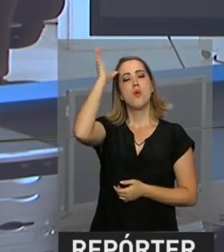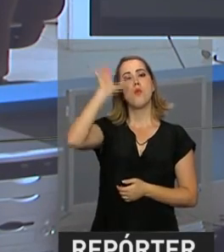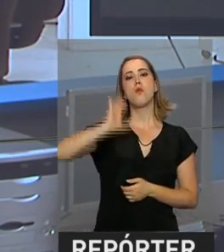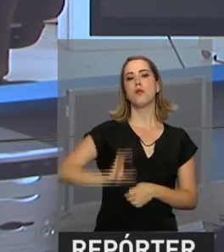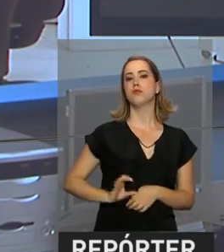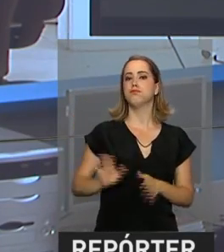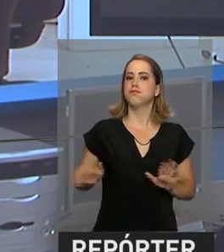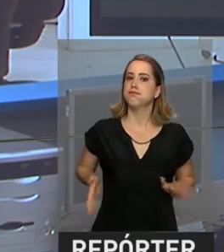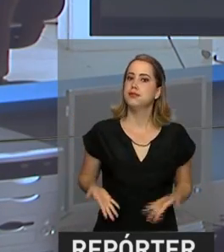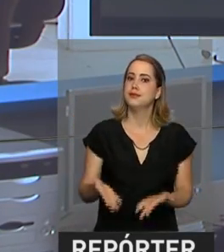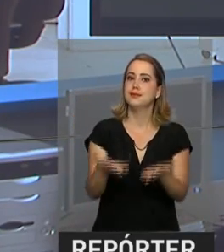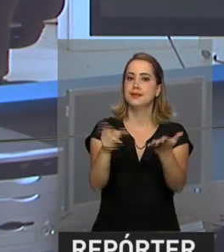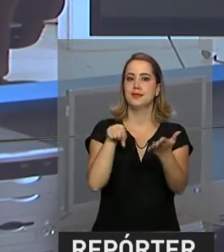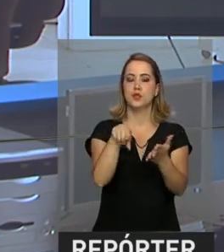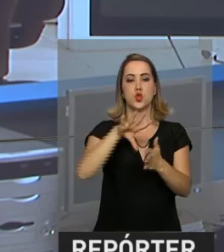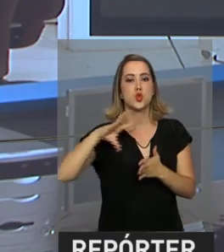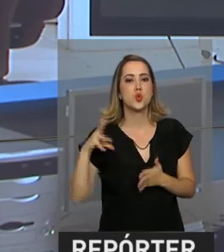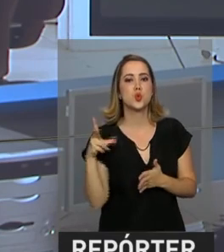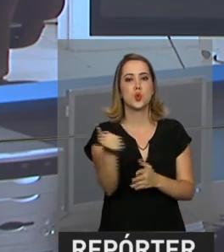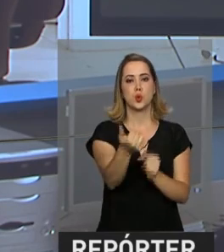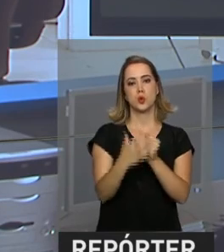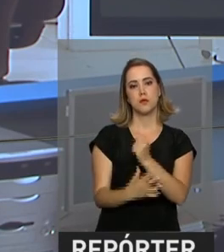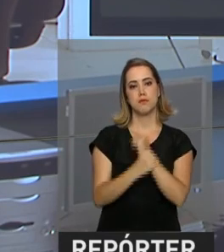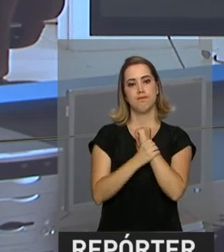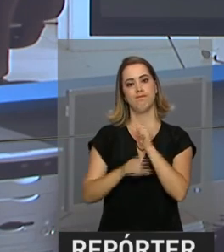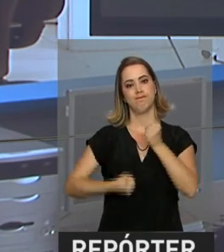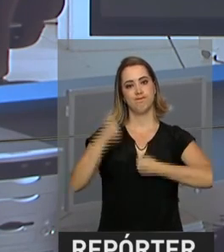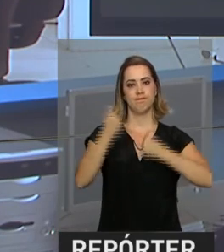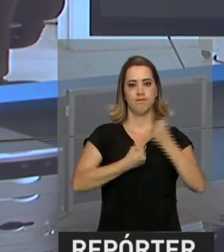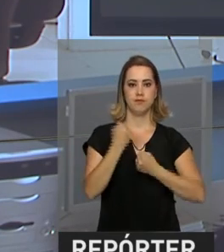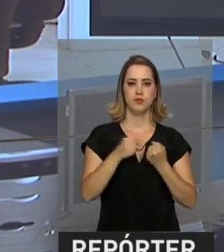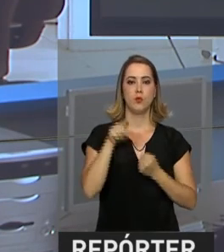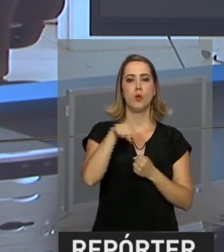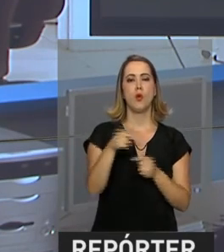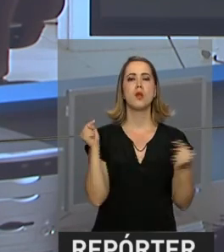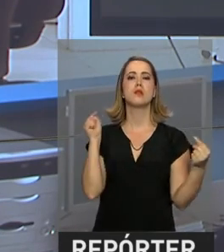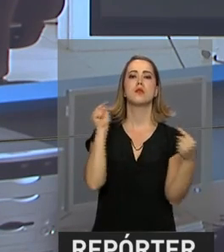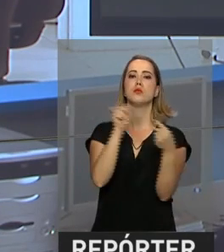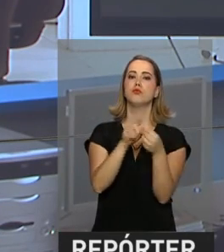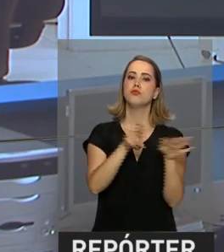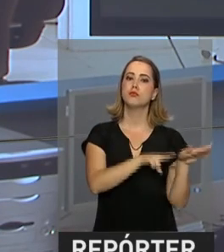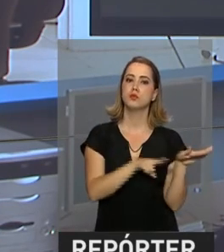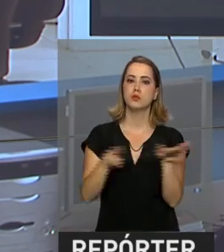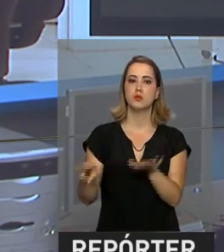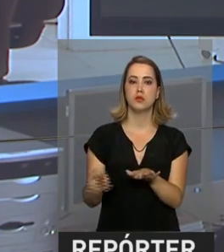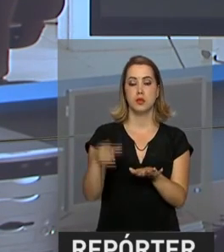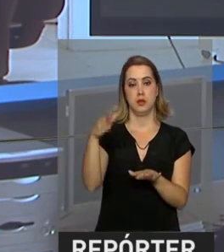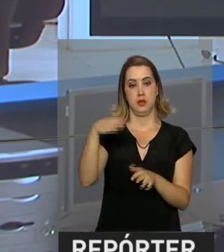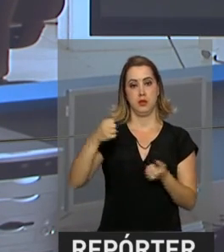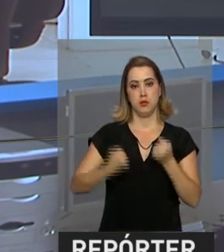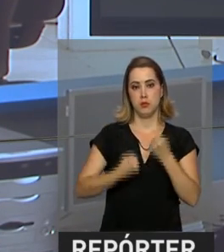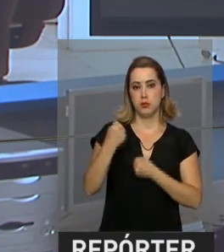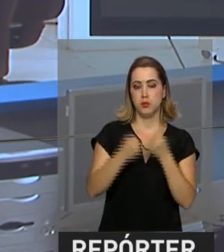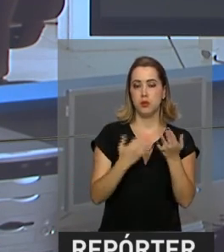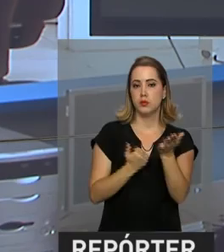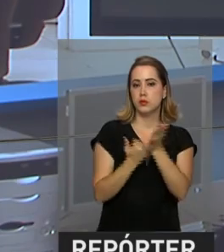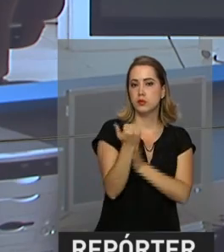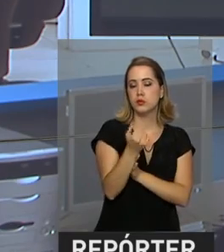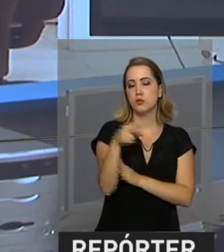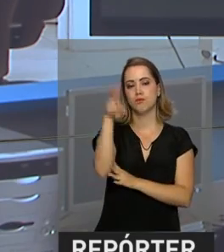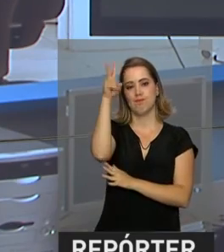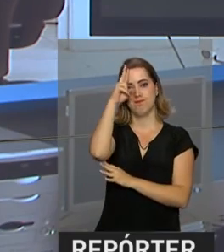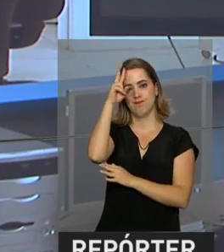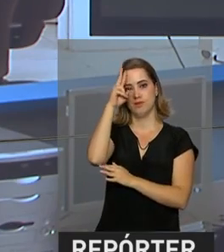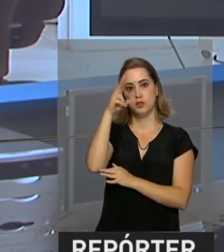incentivar a participação de todos para a segurança no trânsito este é o objetivo da semana nacional do trânsito que começou na última